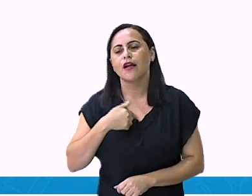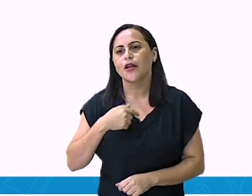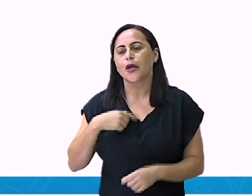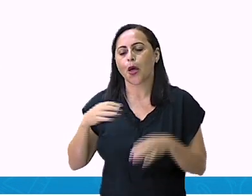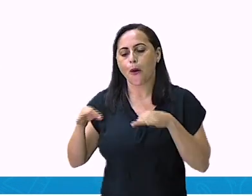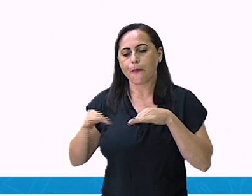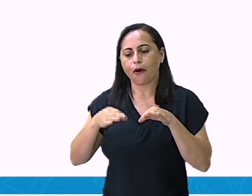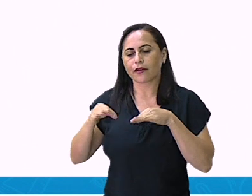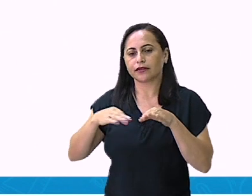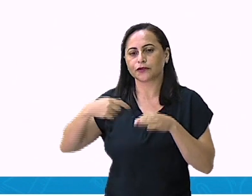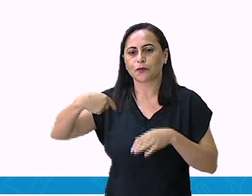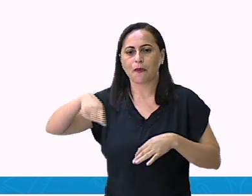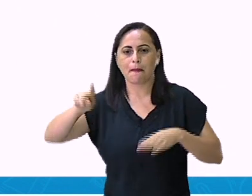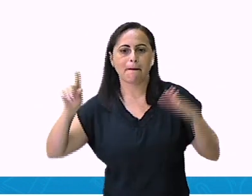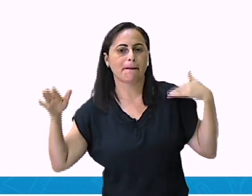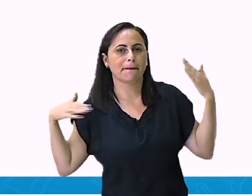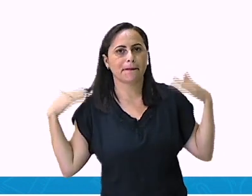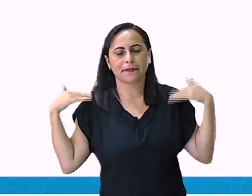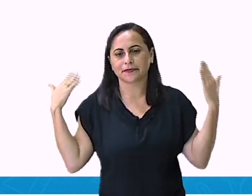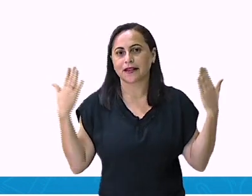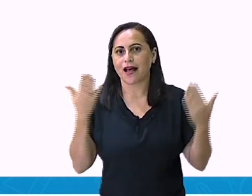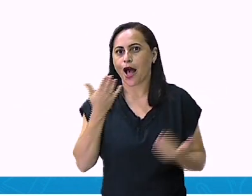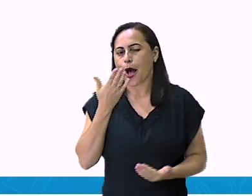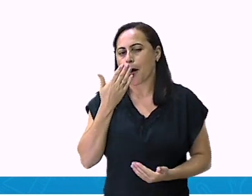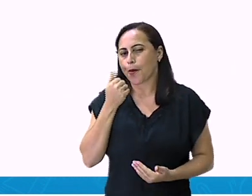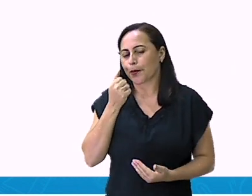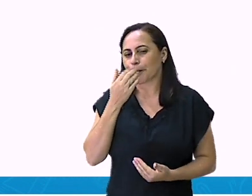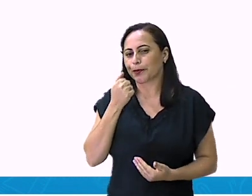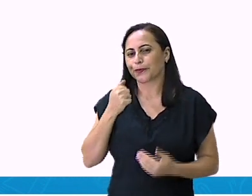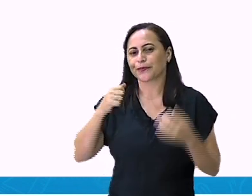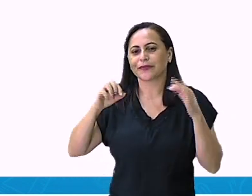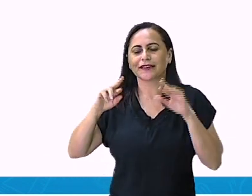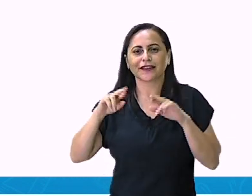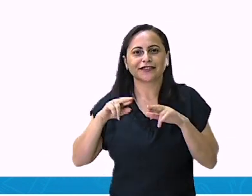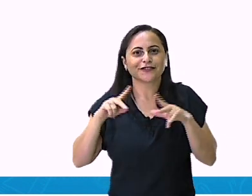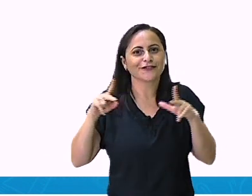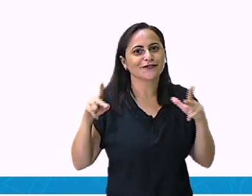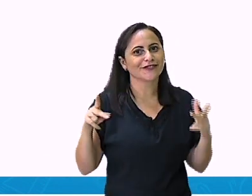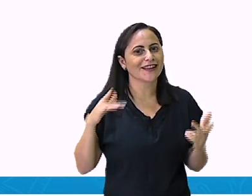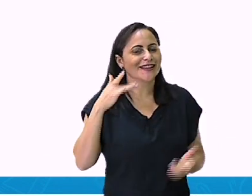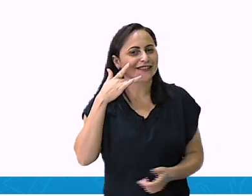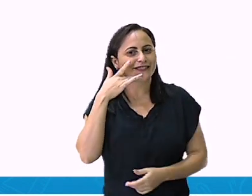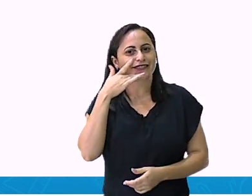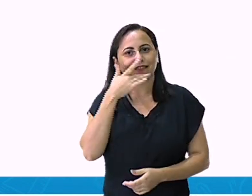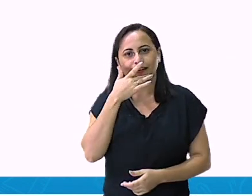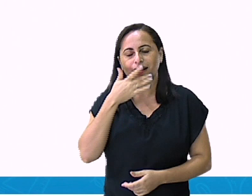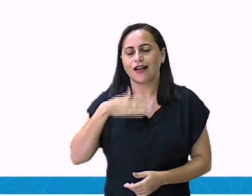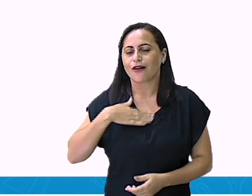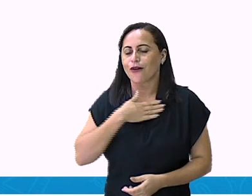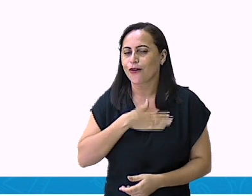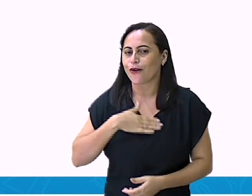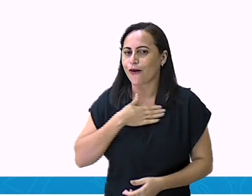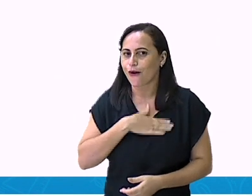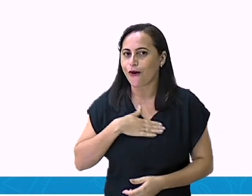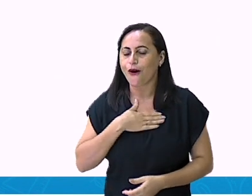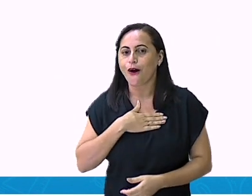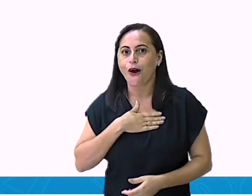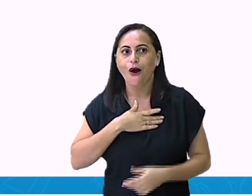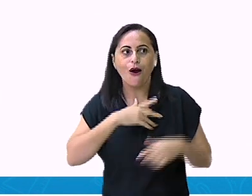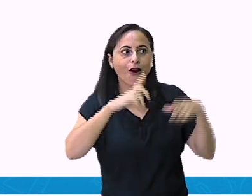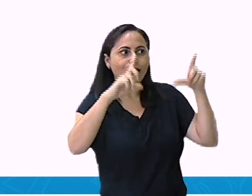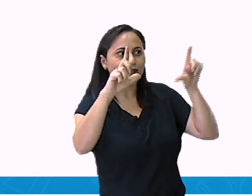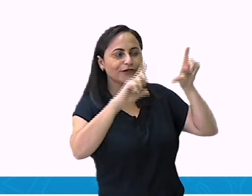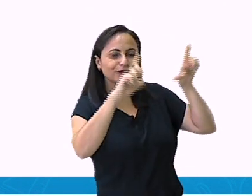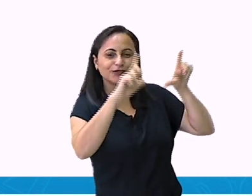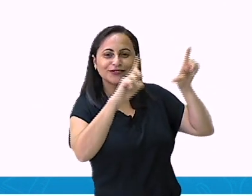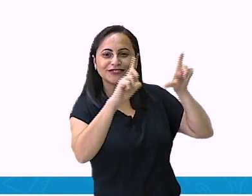passear, para eu comer uma coisa bem diferente, gostosa. Eu gosto muito. É o dia que eu gosto de ver filme